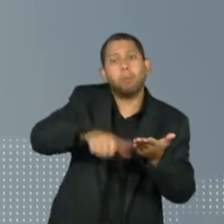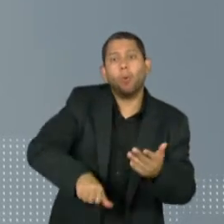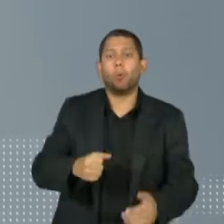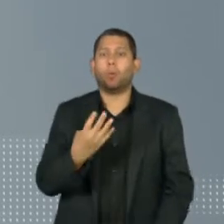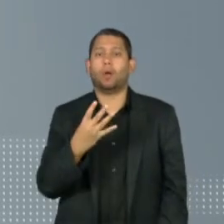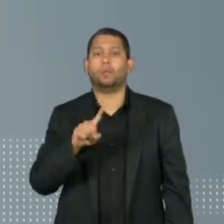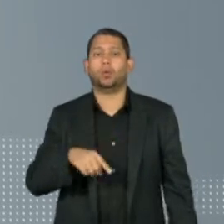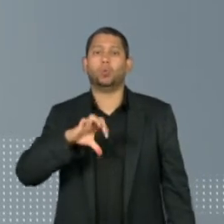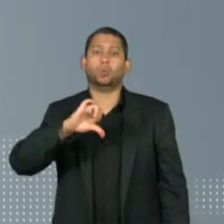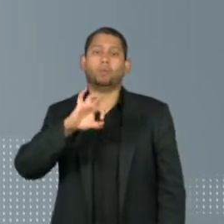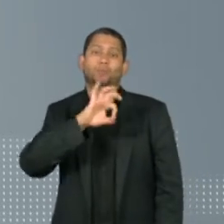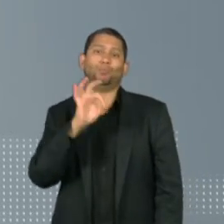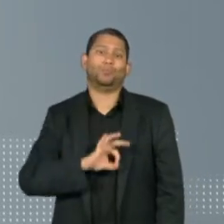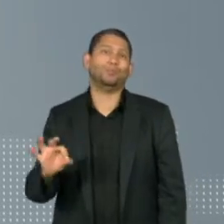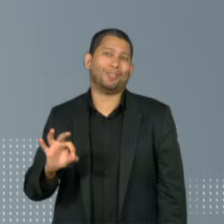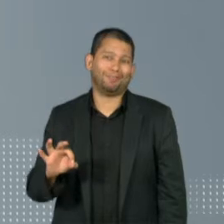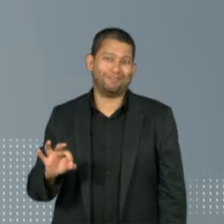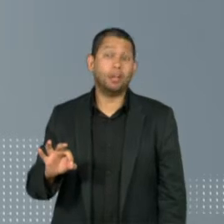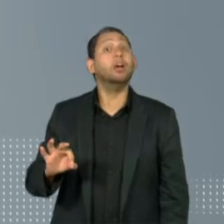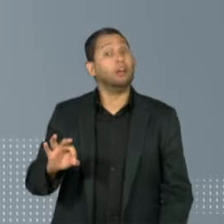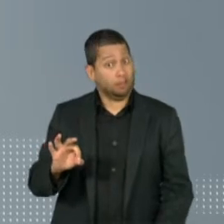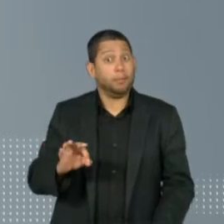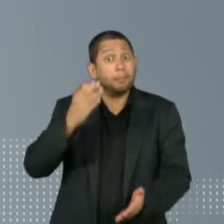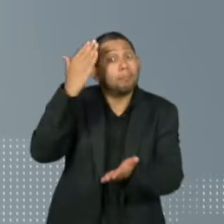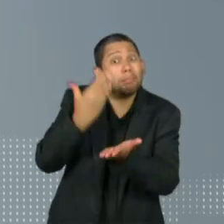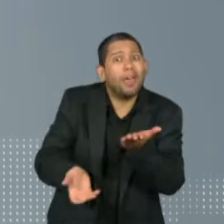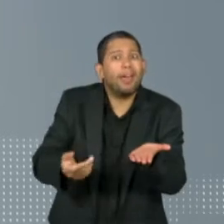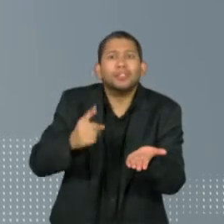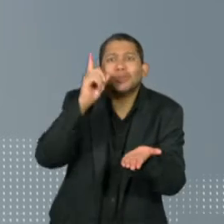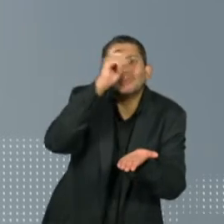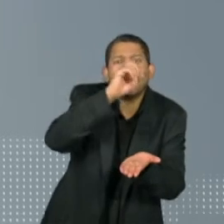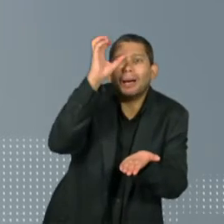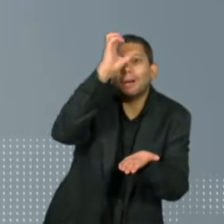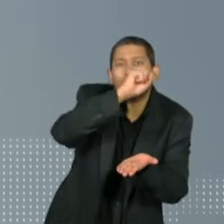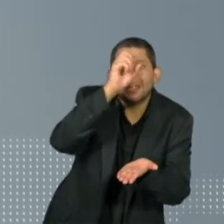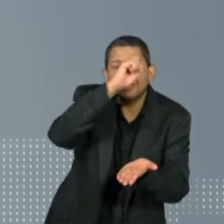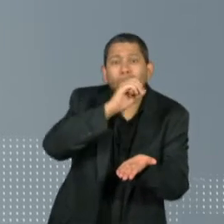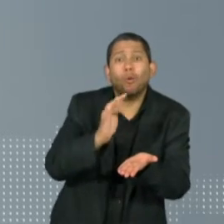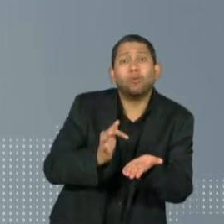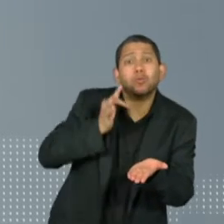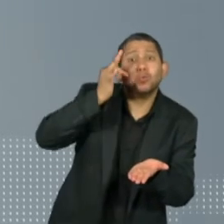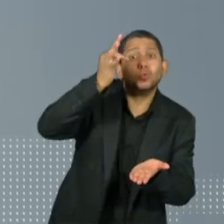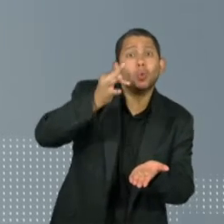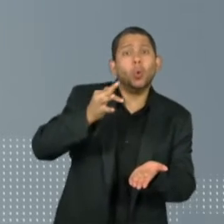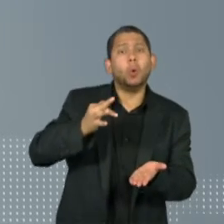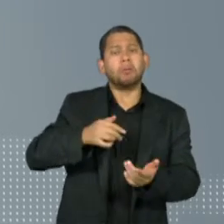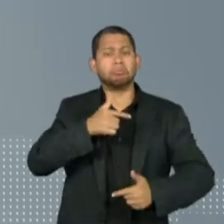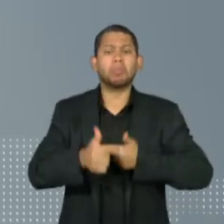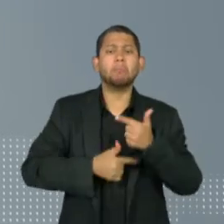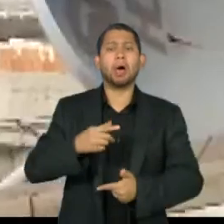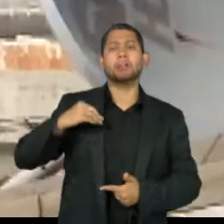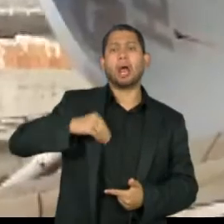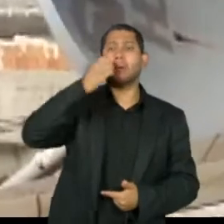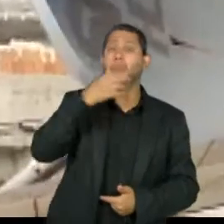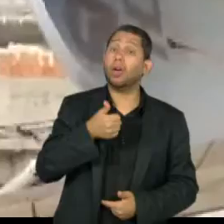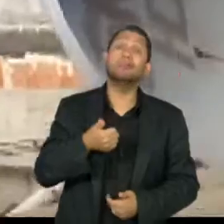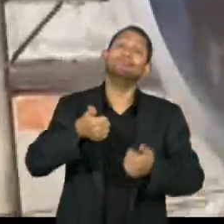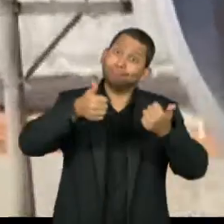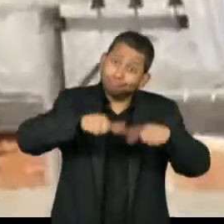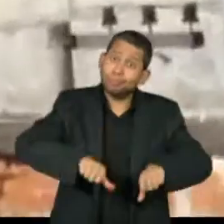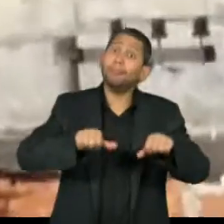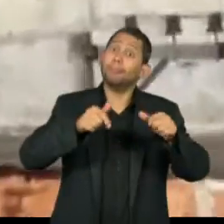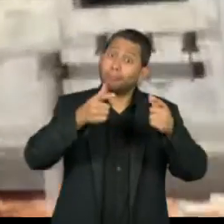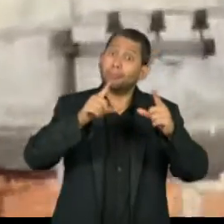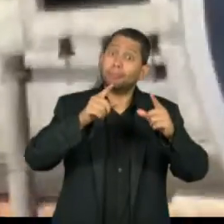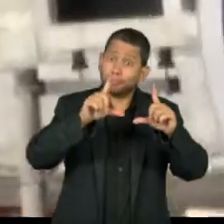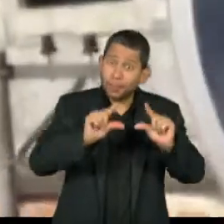4,9%. O efeito que a perda de aprendizado pode ter na renda futura do indivíduo também foi estimado. É de